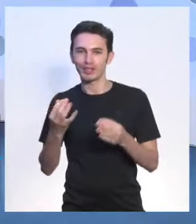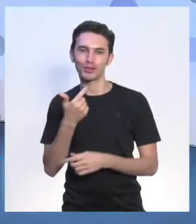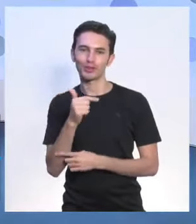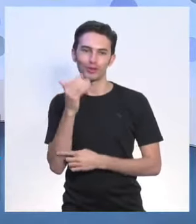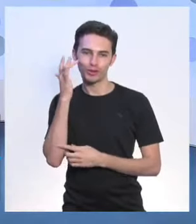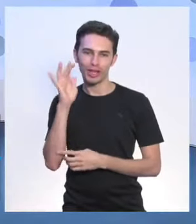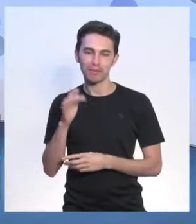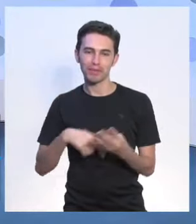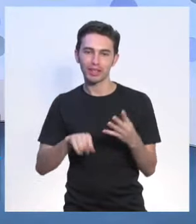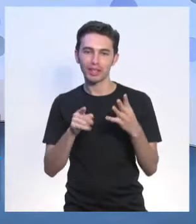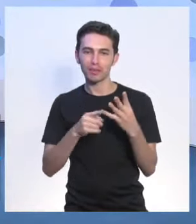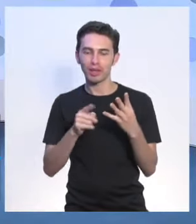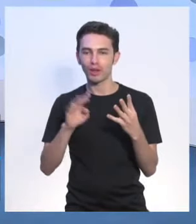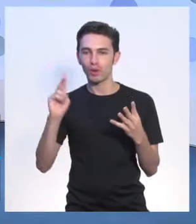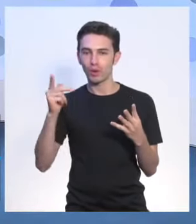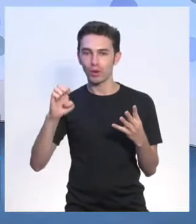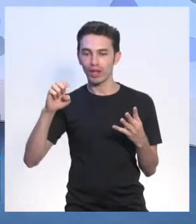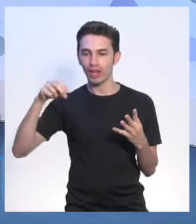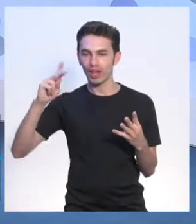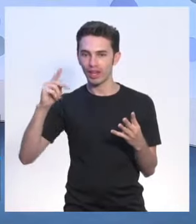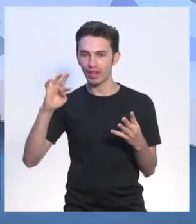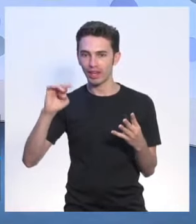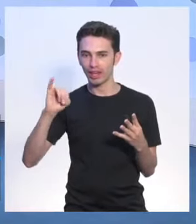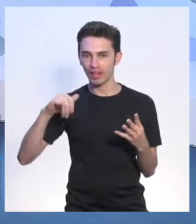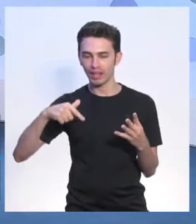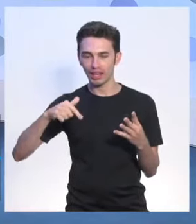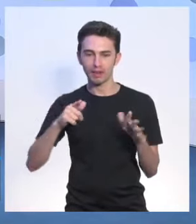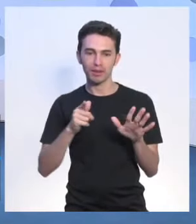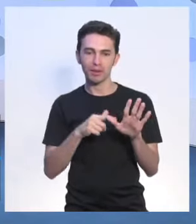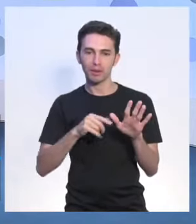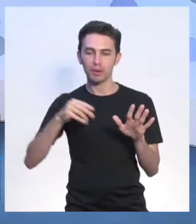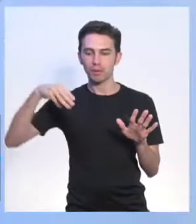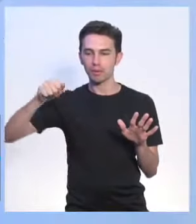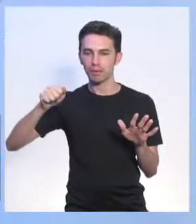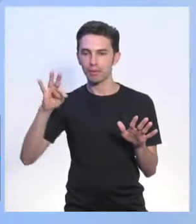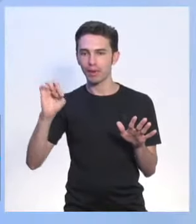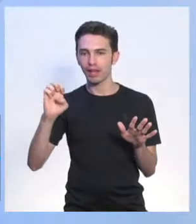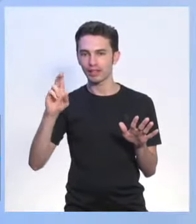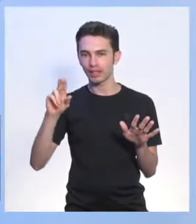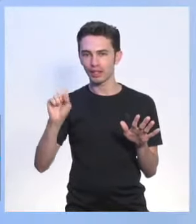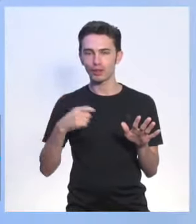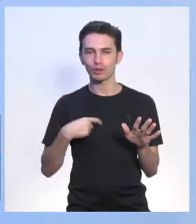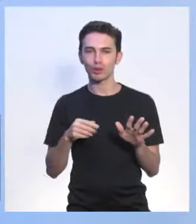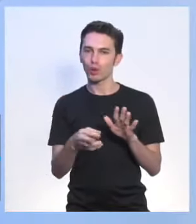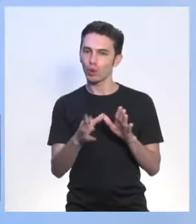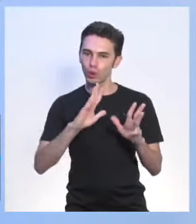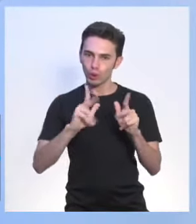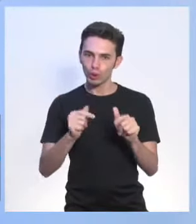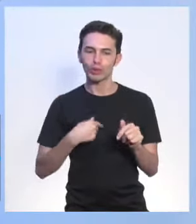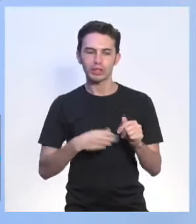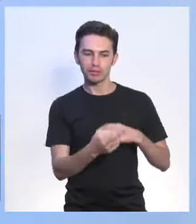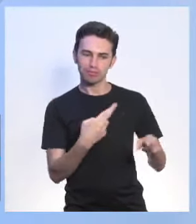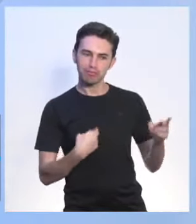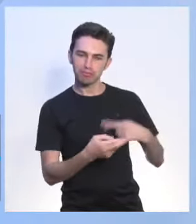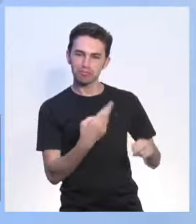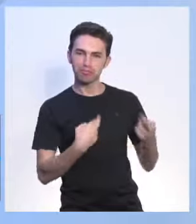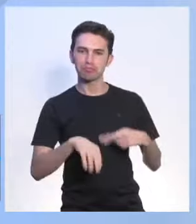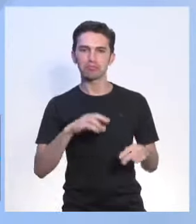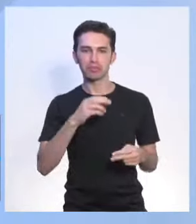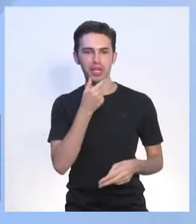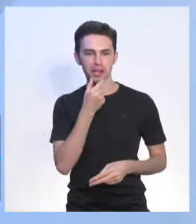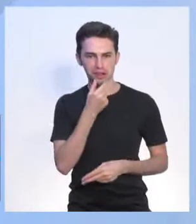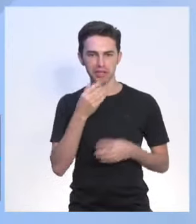O Henrique Cunha, o João Guilherme, o Matheus Guilherme, todo mundo aí. Com as respostas completas e participando